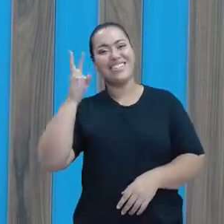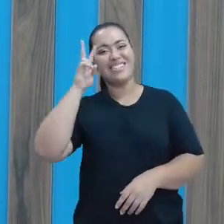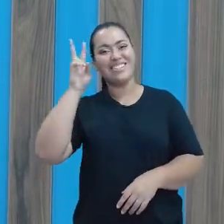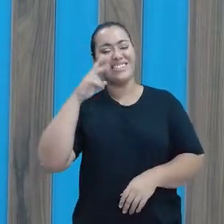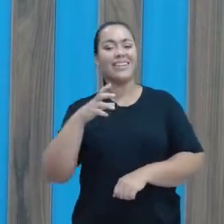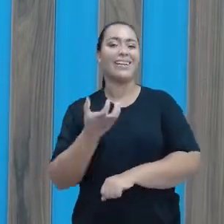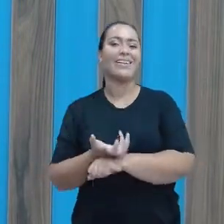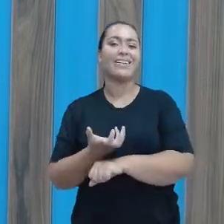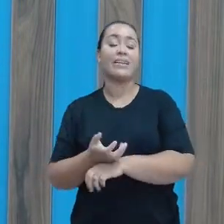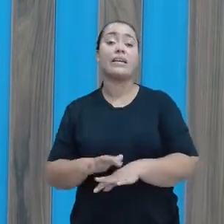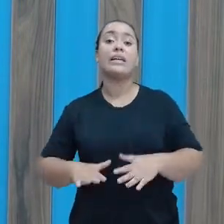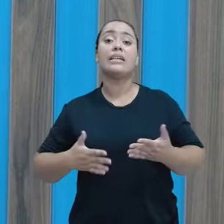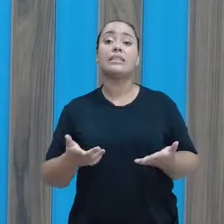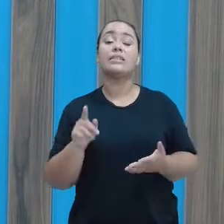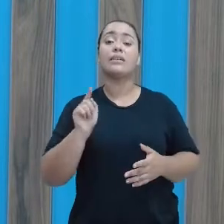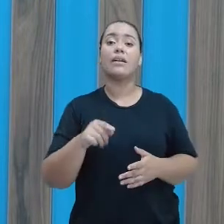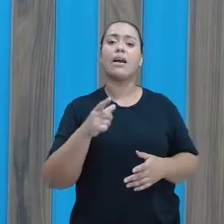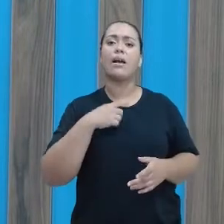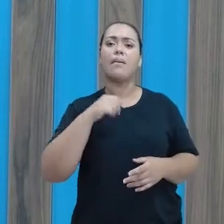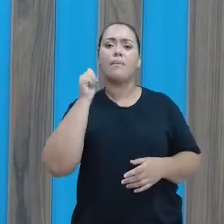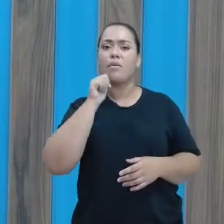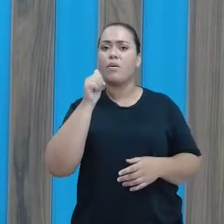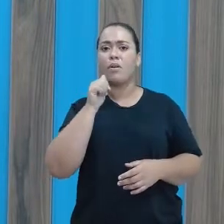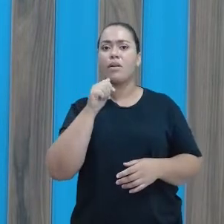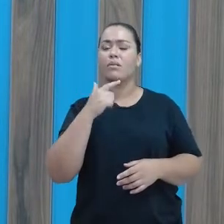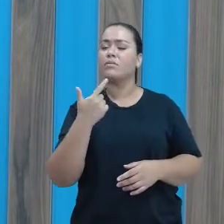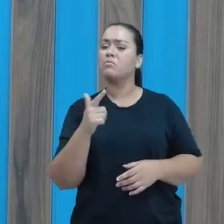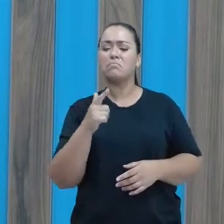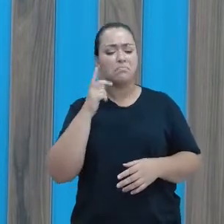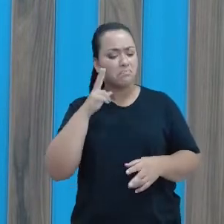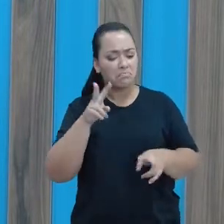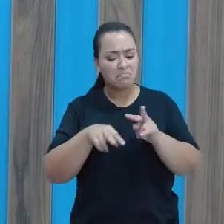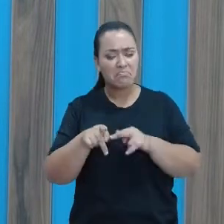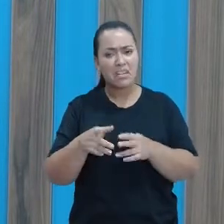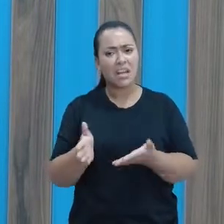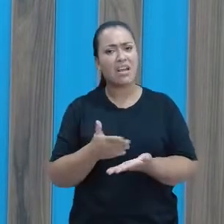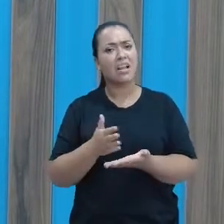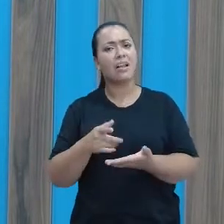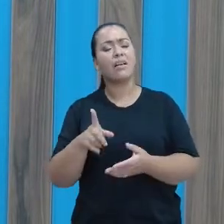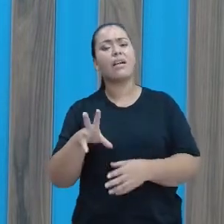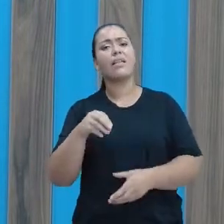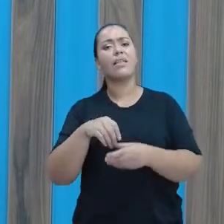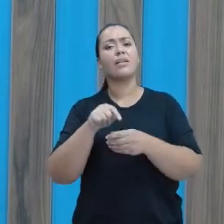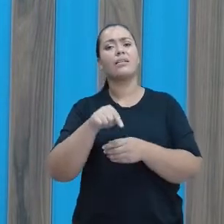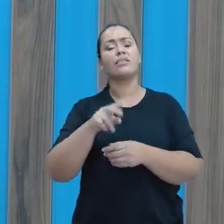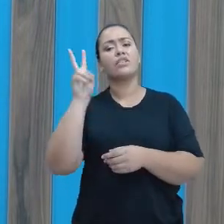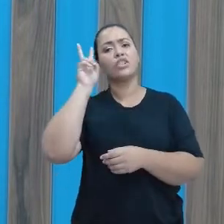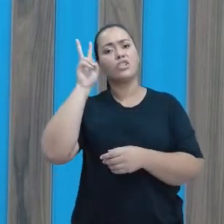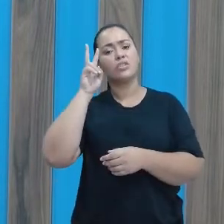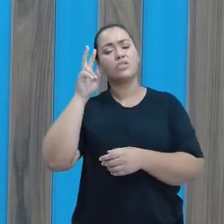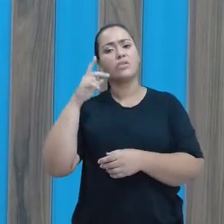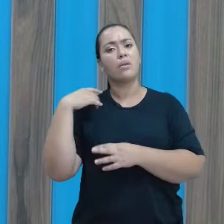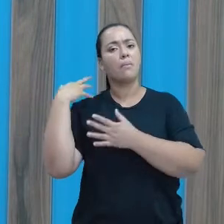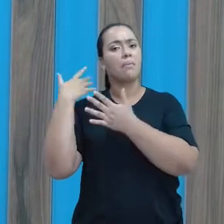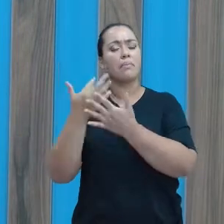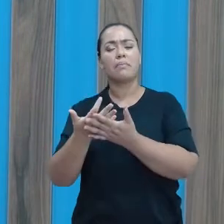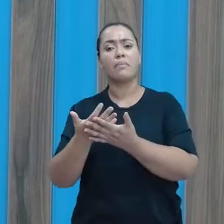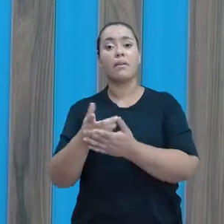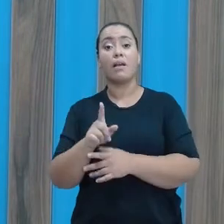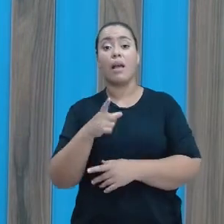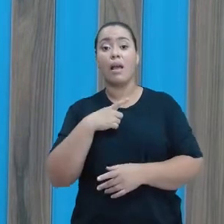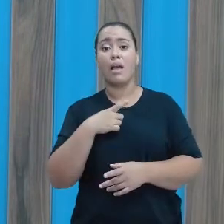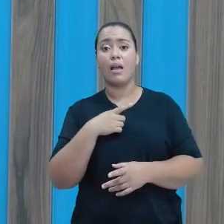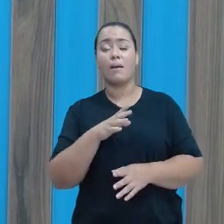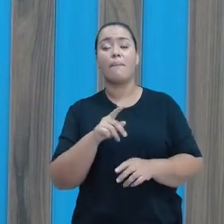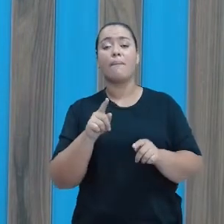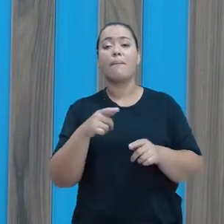que, geralmente, as mulheres elas não aparecem no livro de História. Ou tem aparecido cada vez mais, mas a gente sabe que durante muito tempo